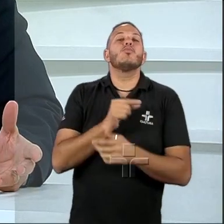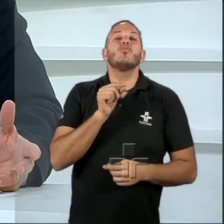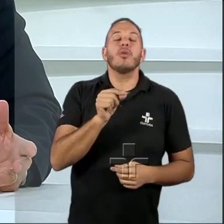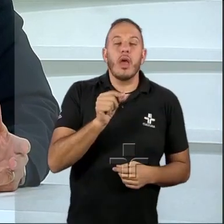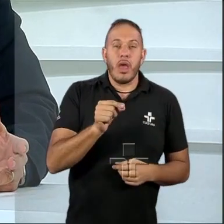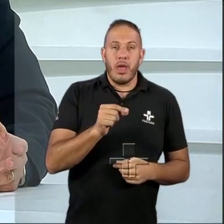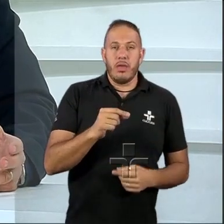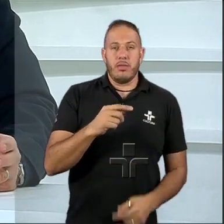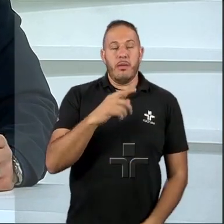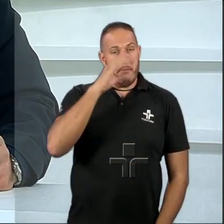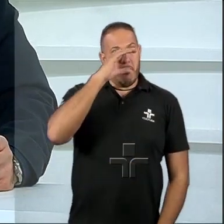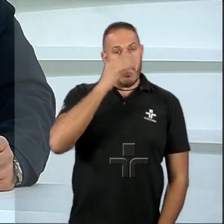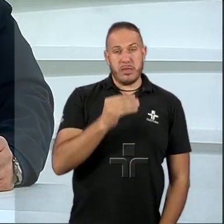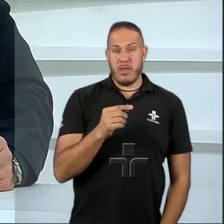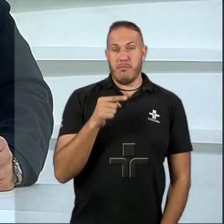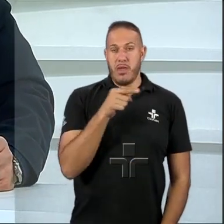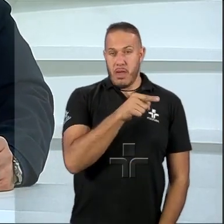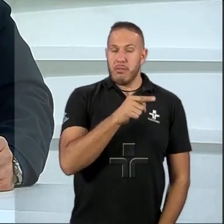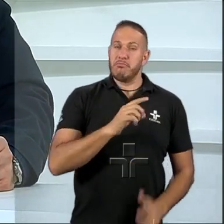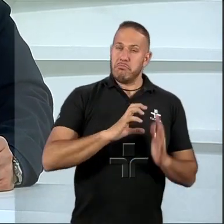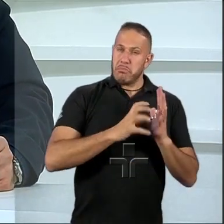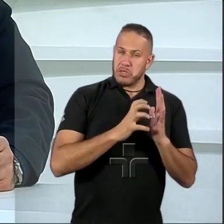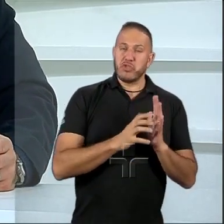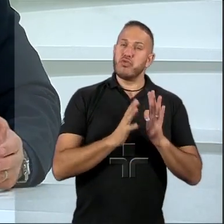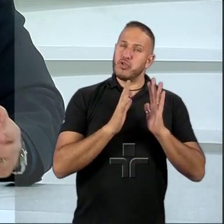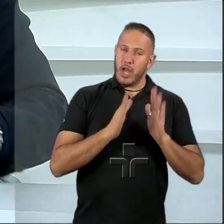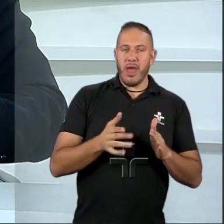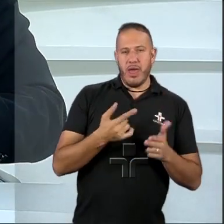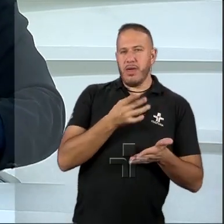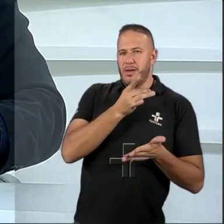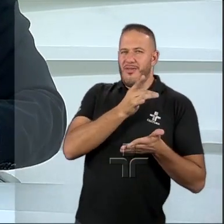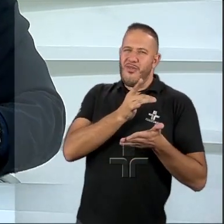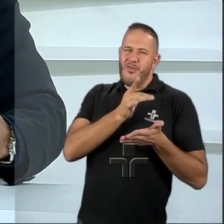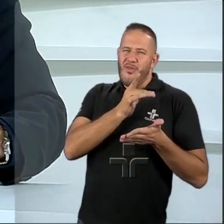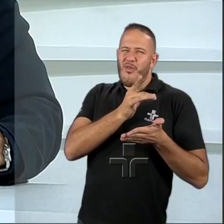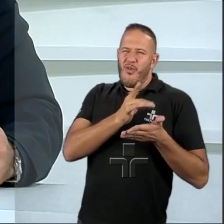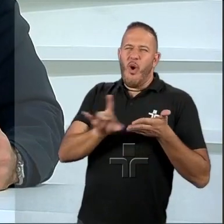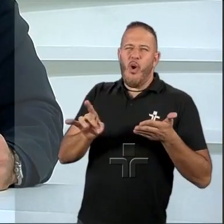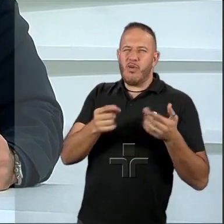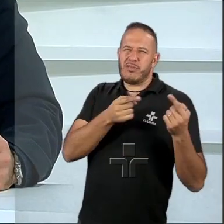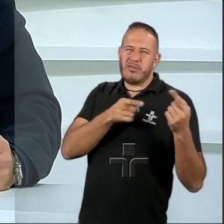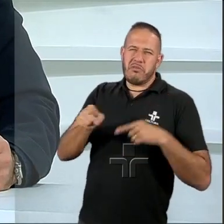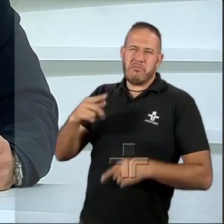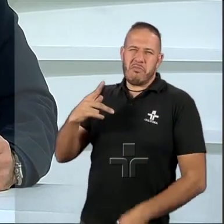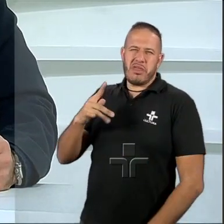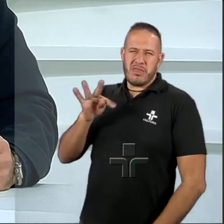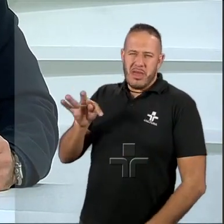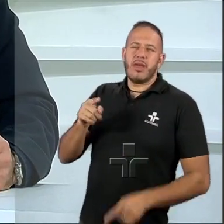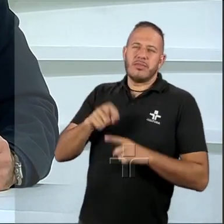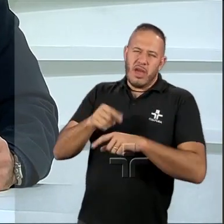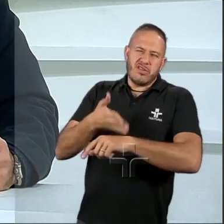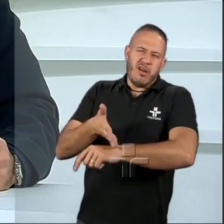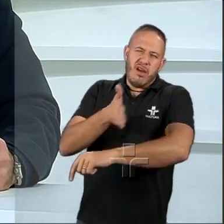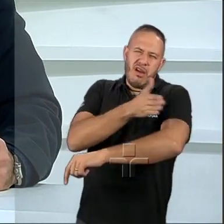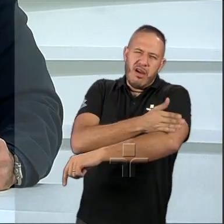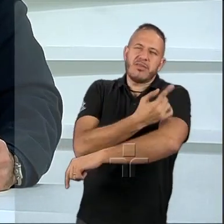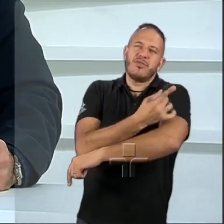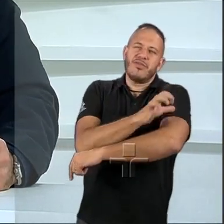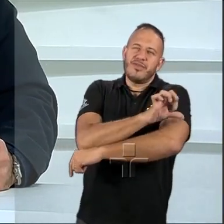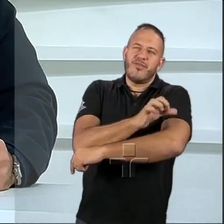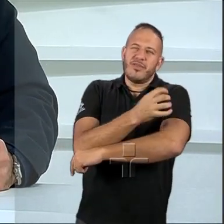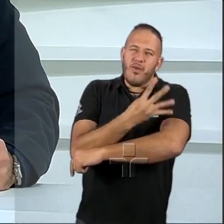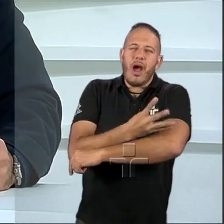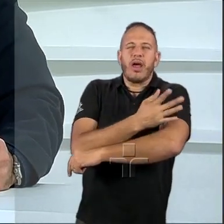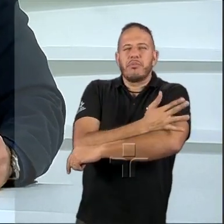o PSDB como partido que, já sendo um anti-PT, pelo antagonismo que os dois desempenharam desde a eleição de 94, até